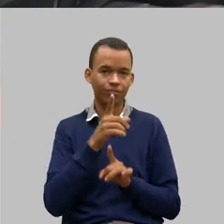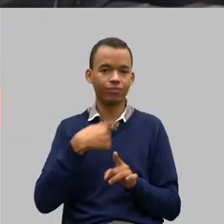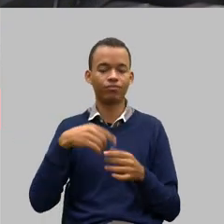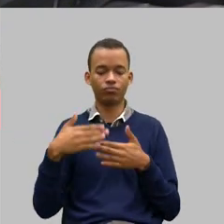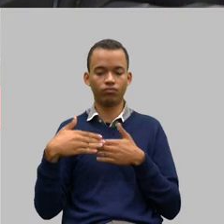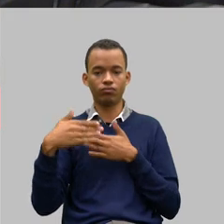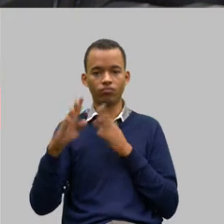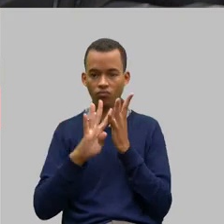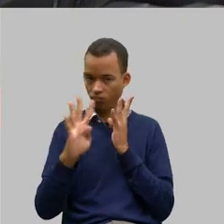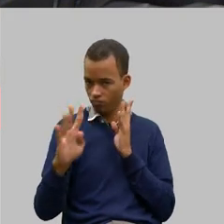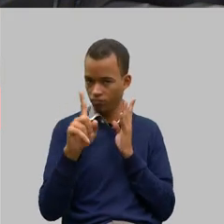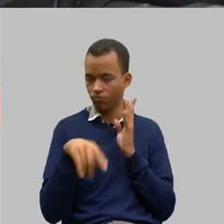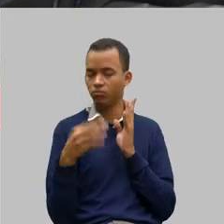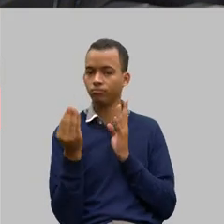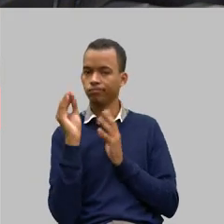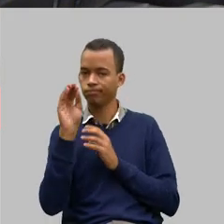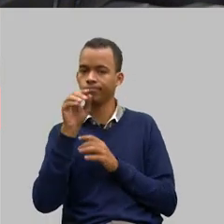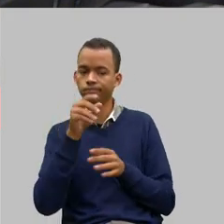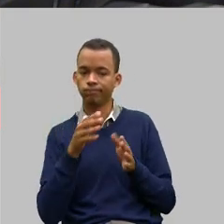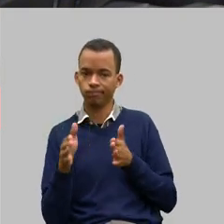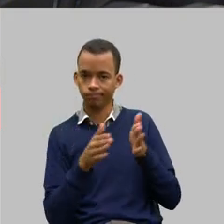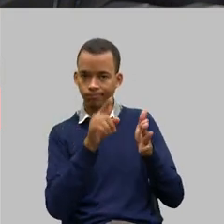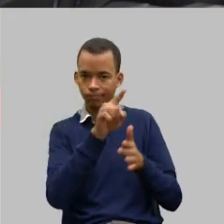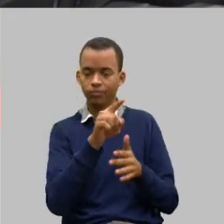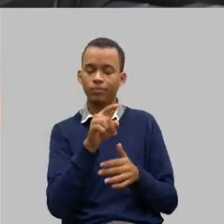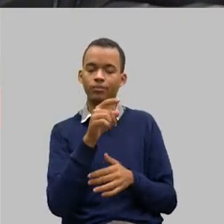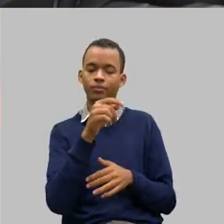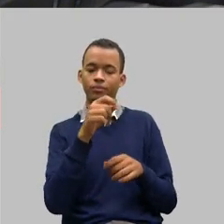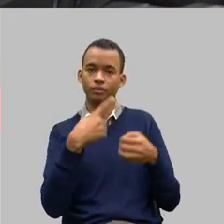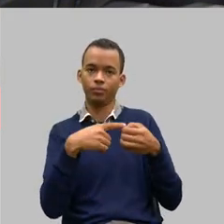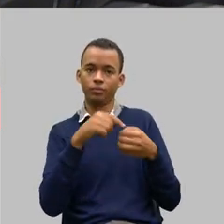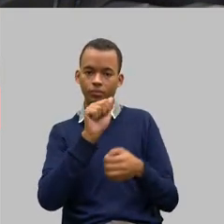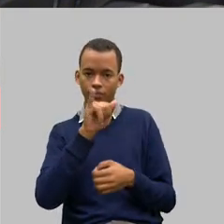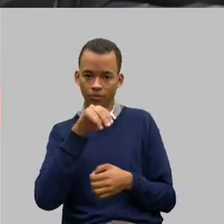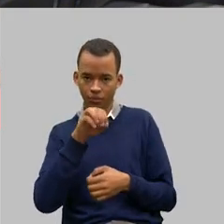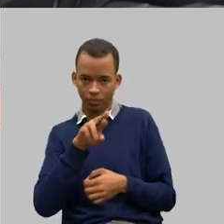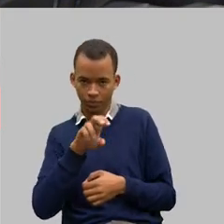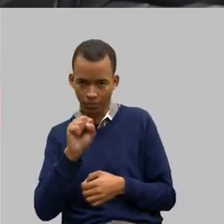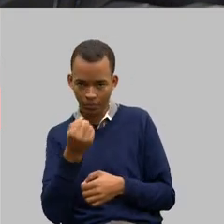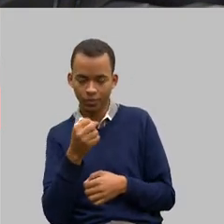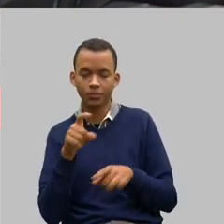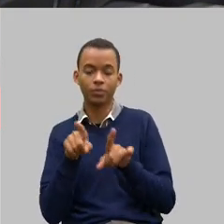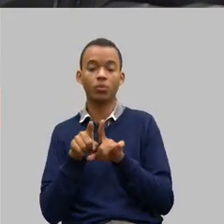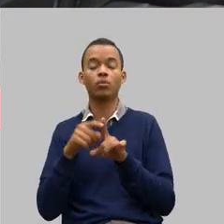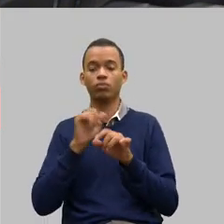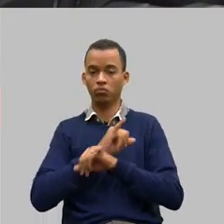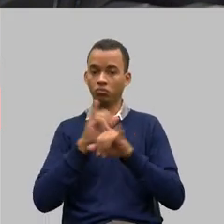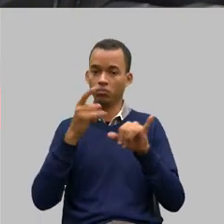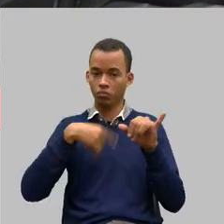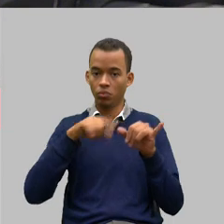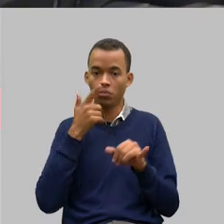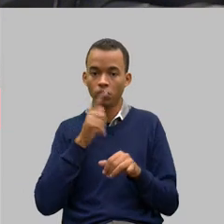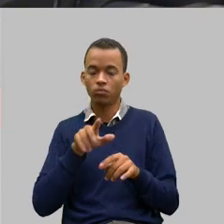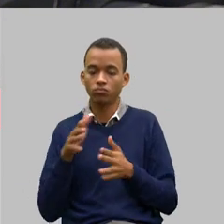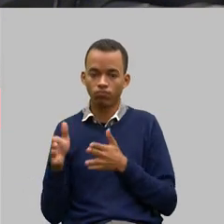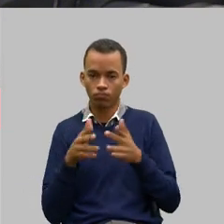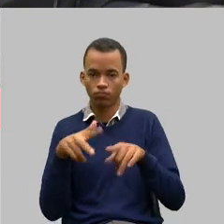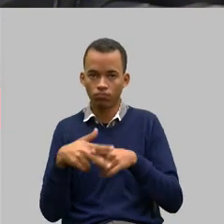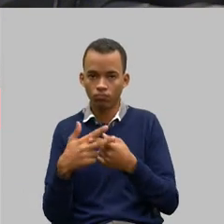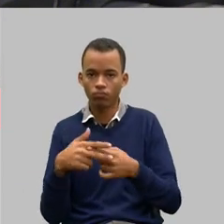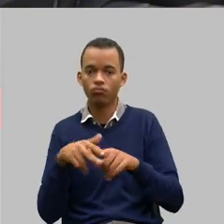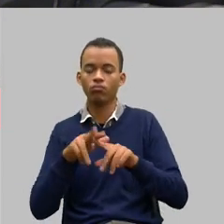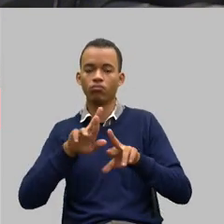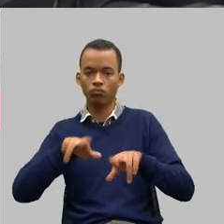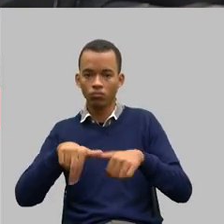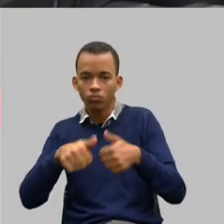priorização né o trecho Mutum a moreas é vale dizer que nós estamos fazendo nesse momento a recuperação né do trecho Lajinha Mutum